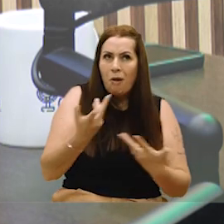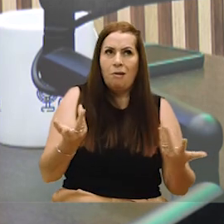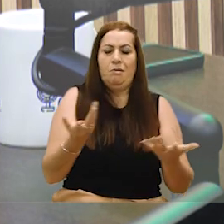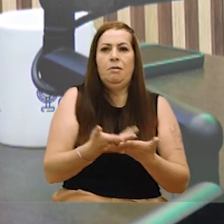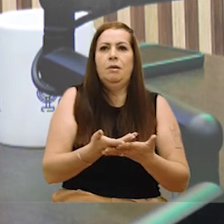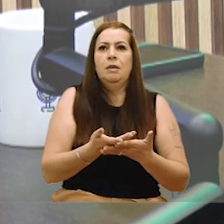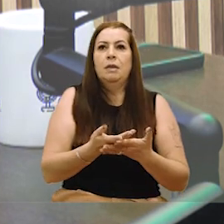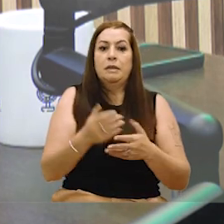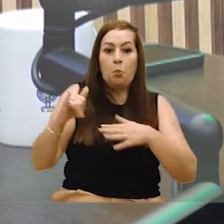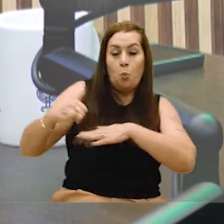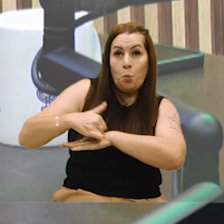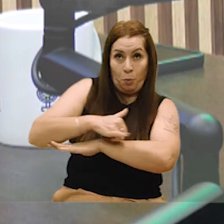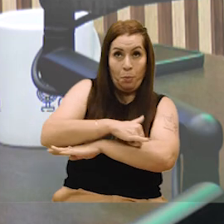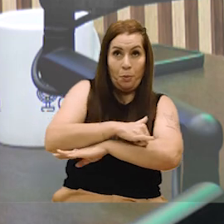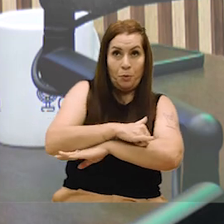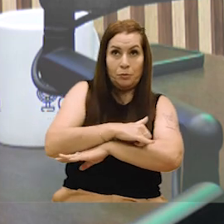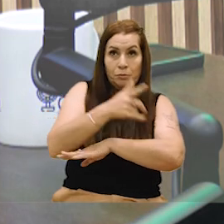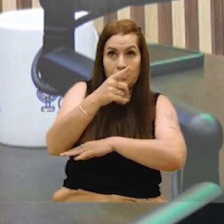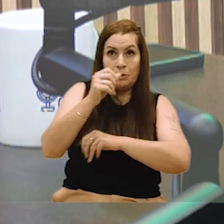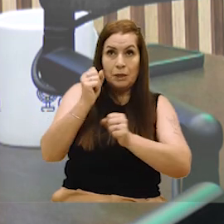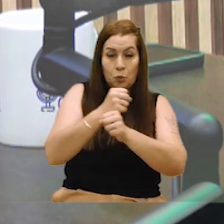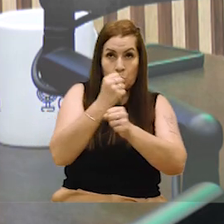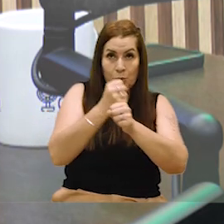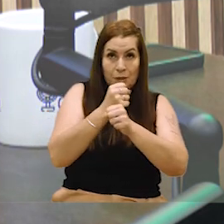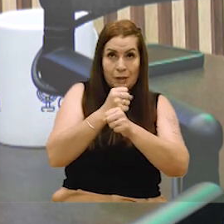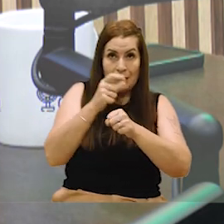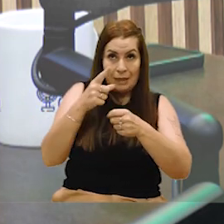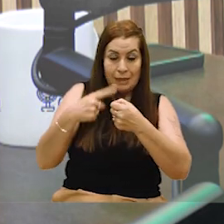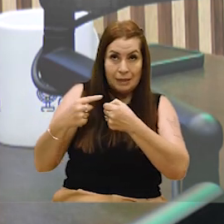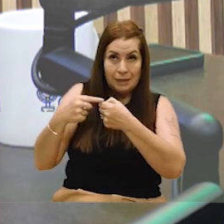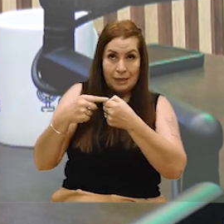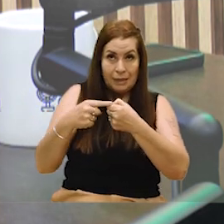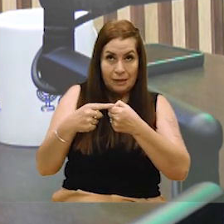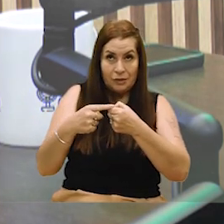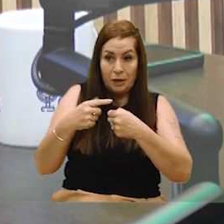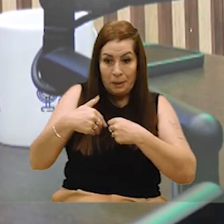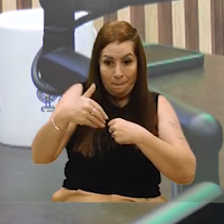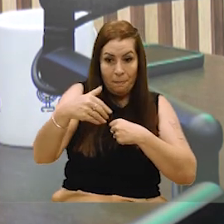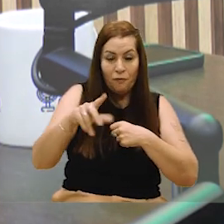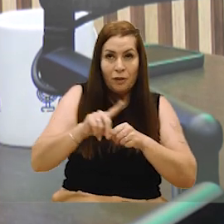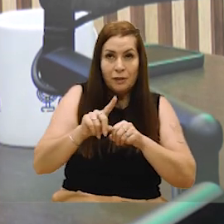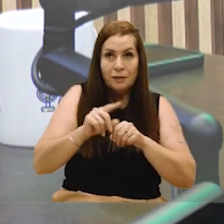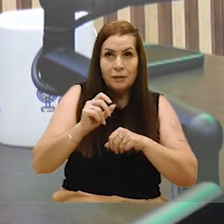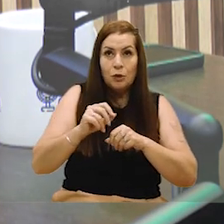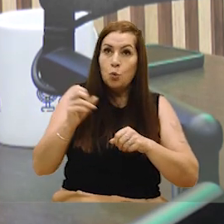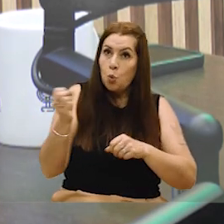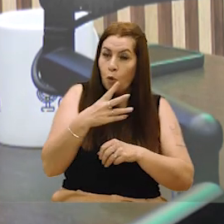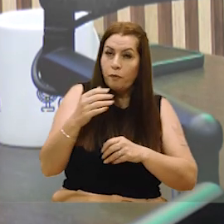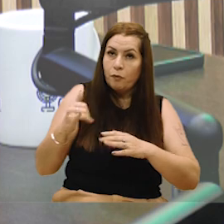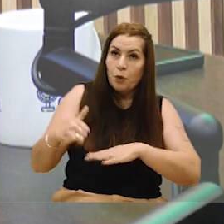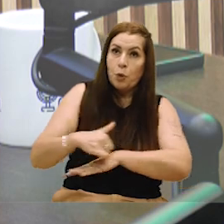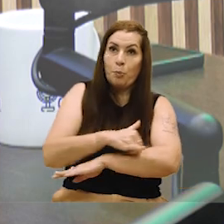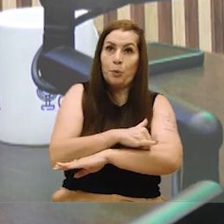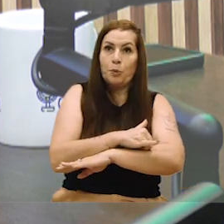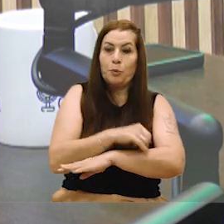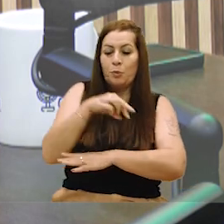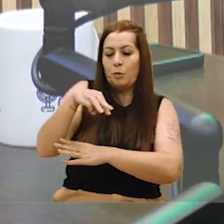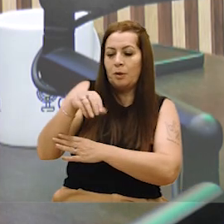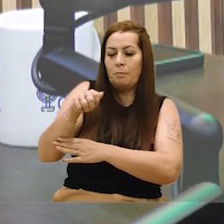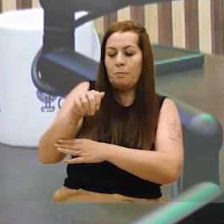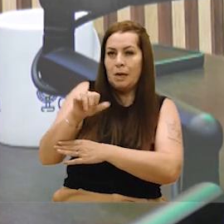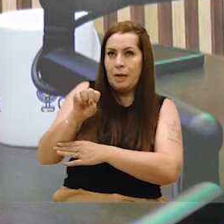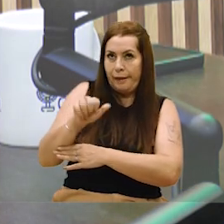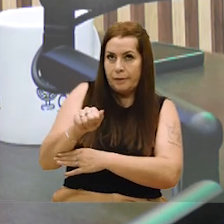temos agora um aeroporto sendo construído aqui na nossa cidade. Em breve vai ser construído um novo aeroporto. Nós temos